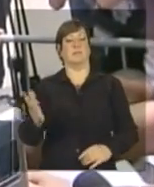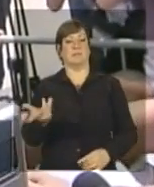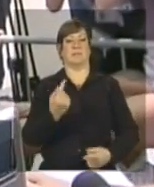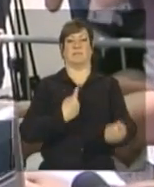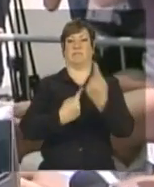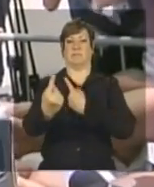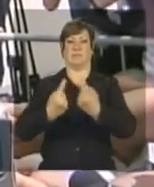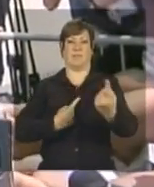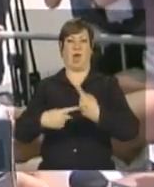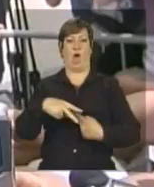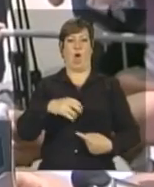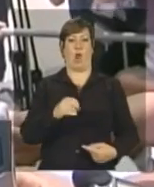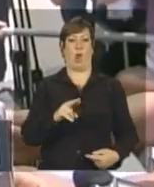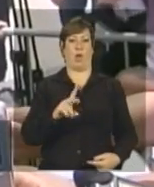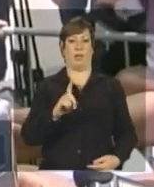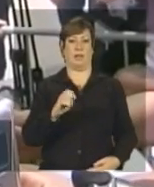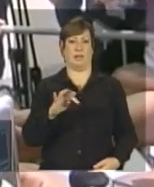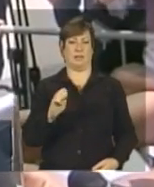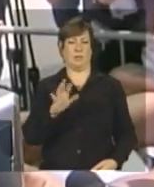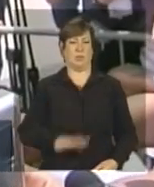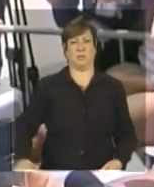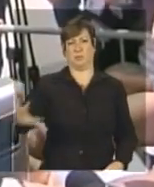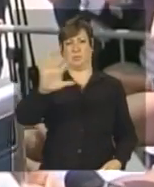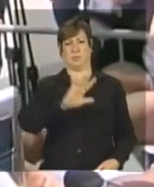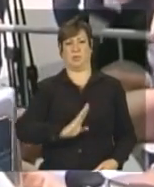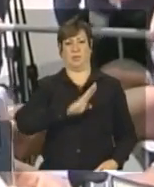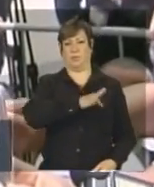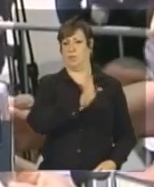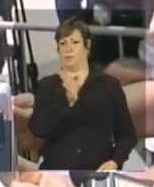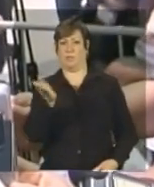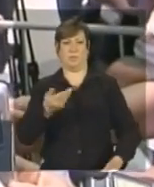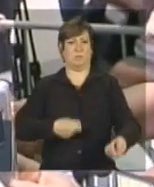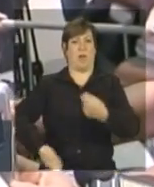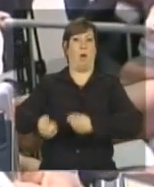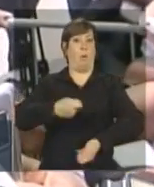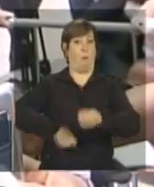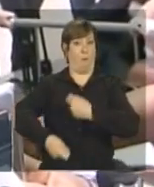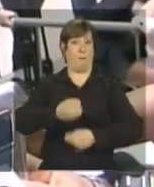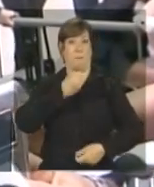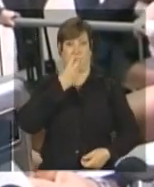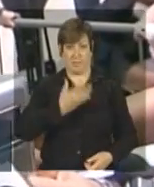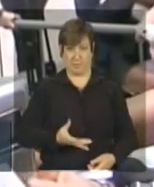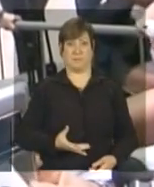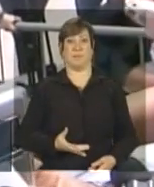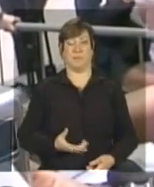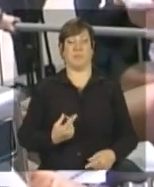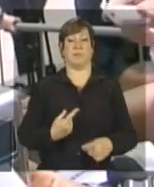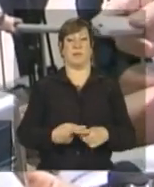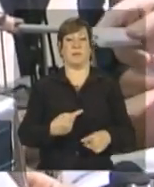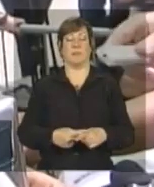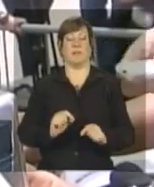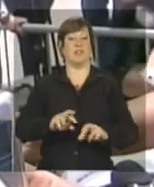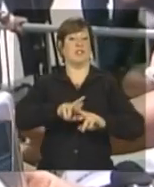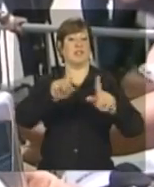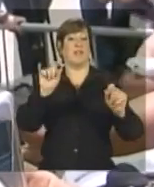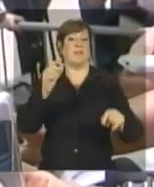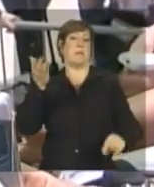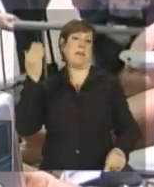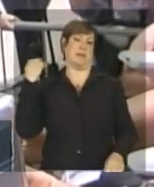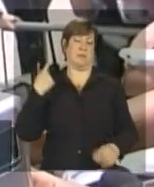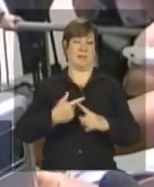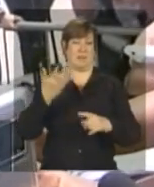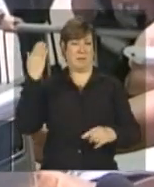de ligação do Nordeste. Você torna o Nordeste, ao contrário do passado, onde toda